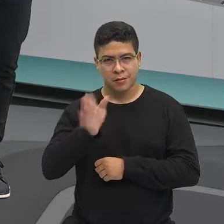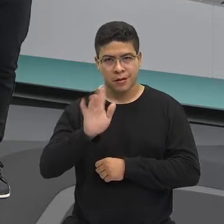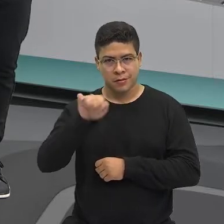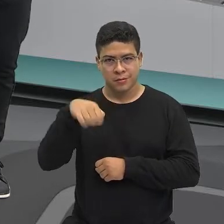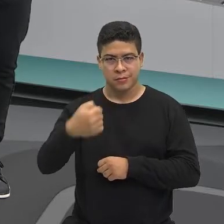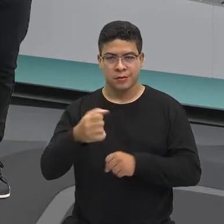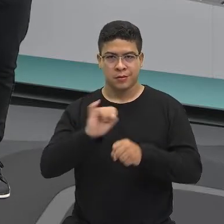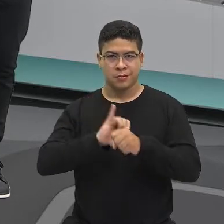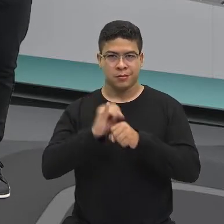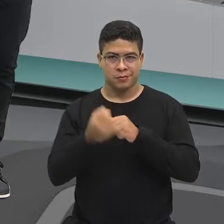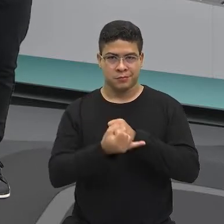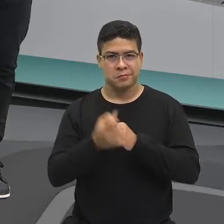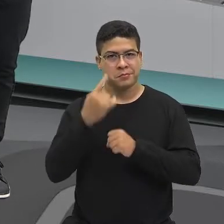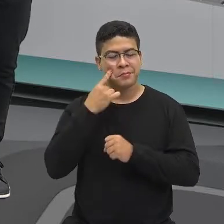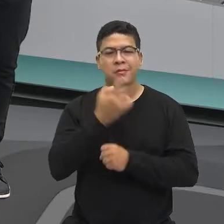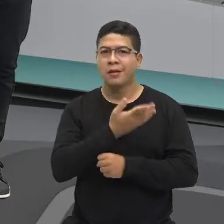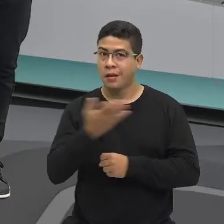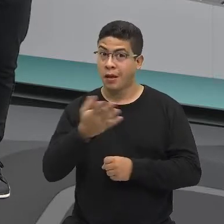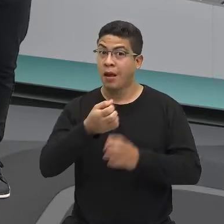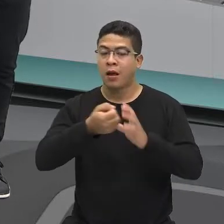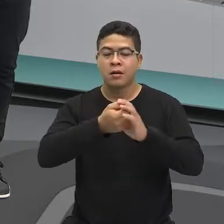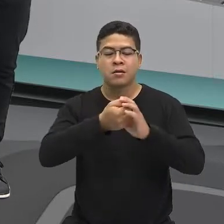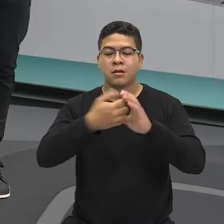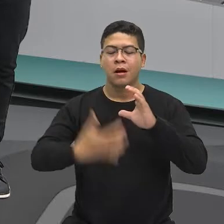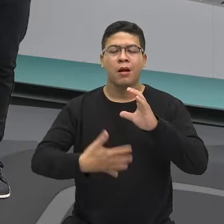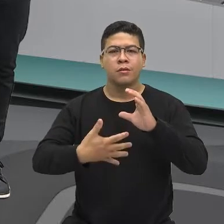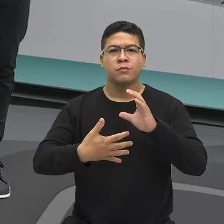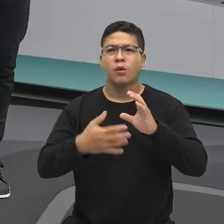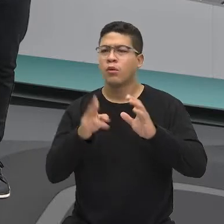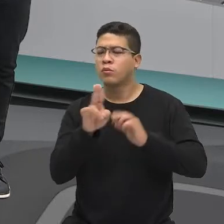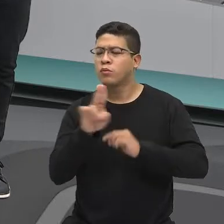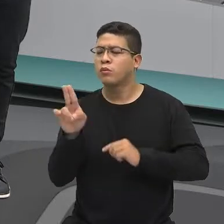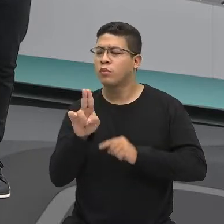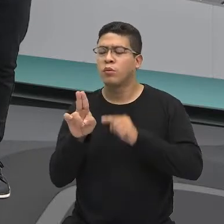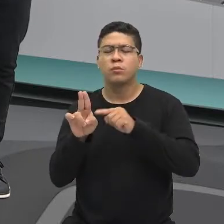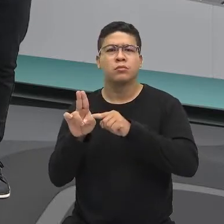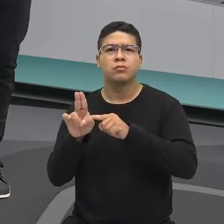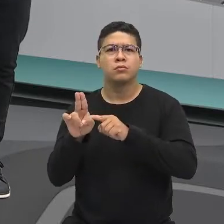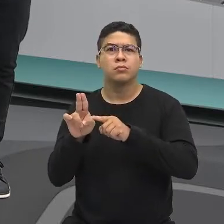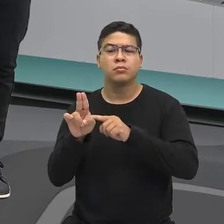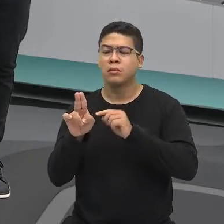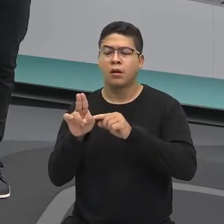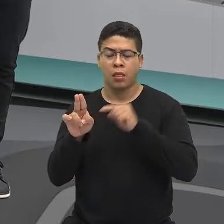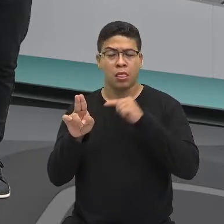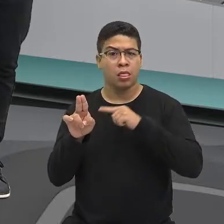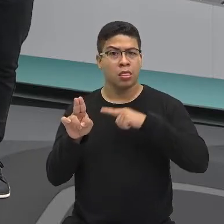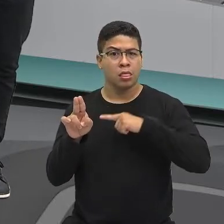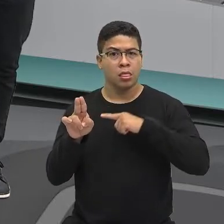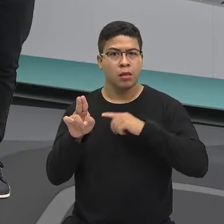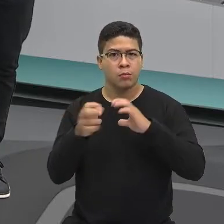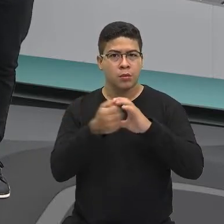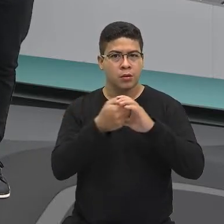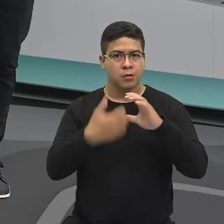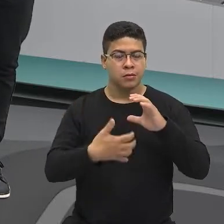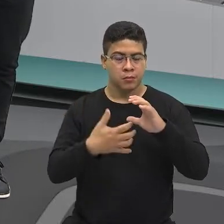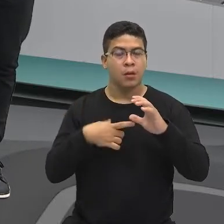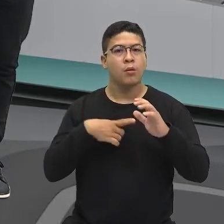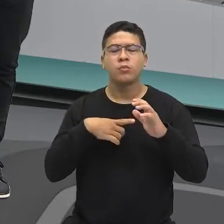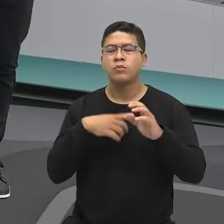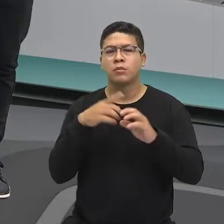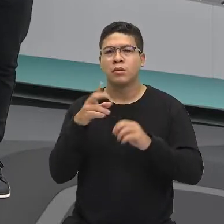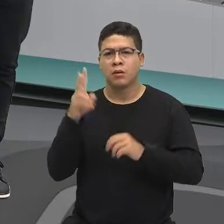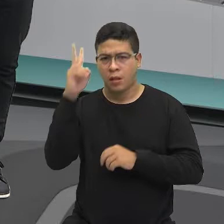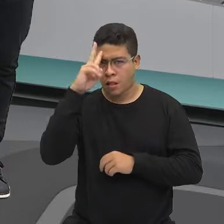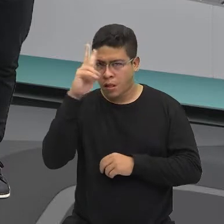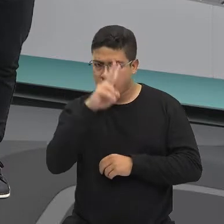ele vai caracterizar algo, caracterizar um nome, caracterizar um substantivo. Você não lembra o que